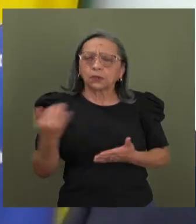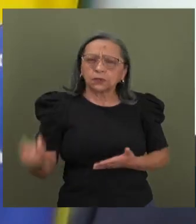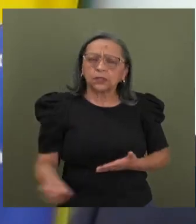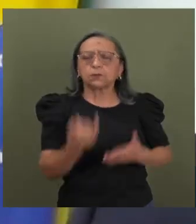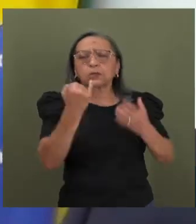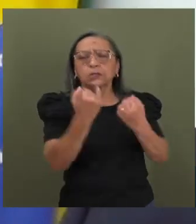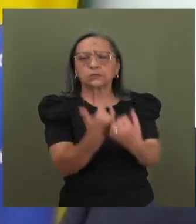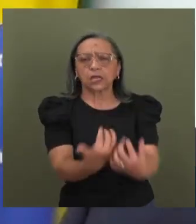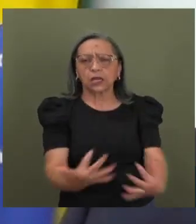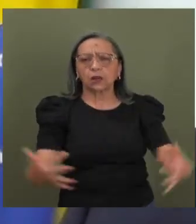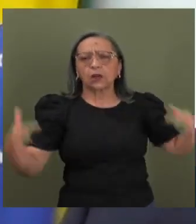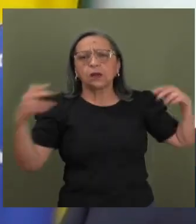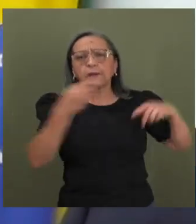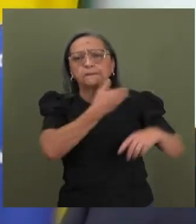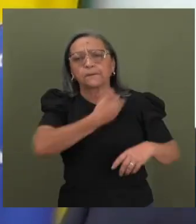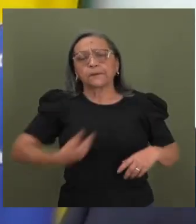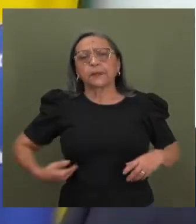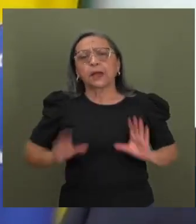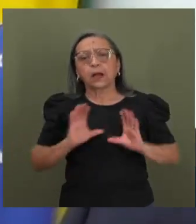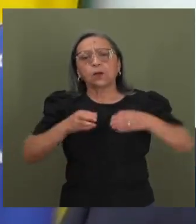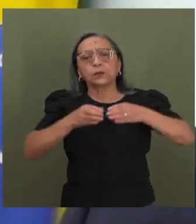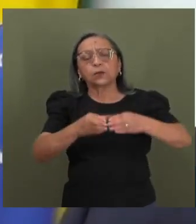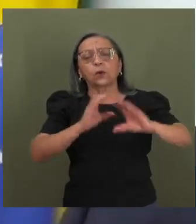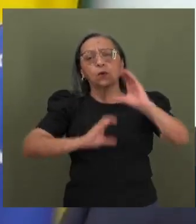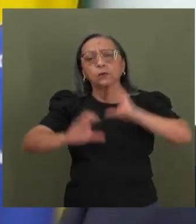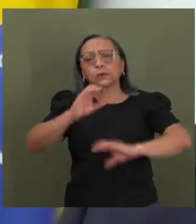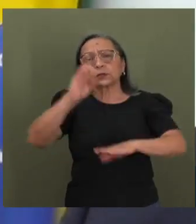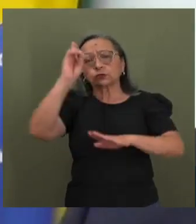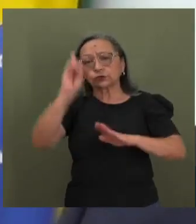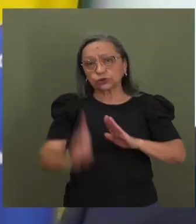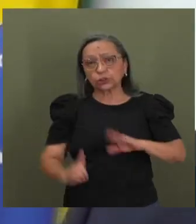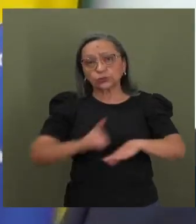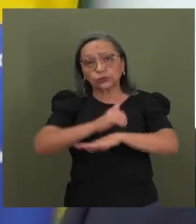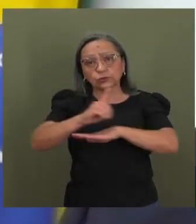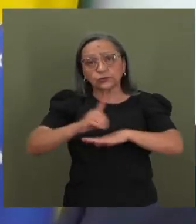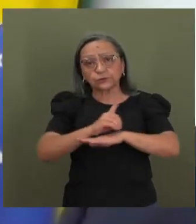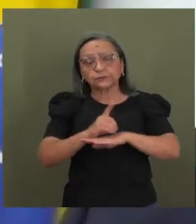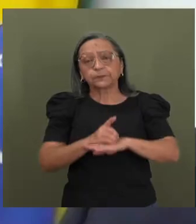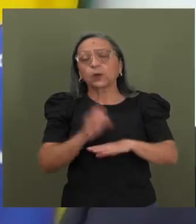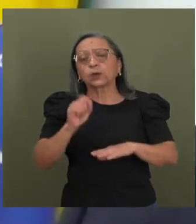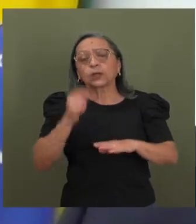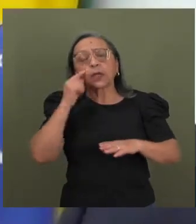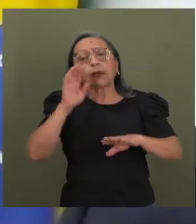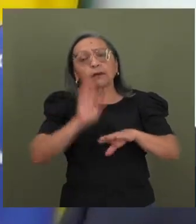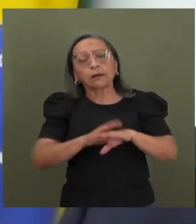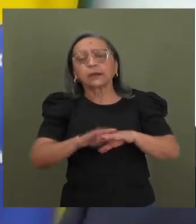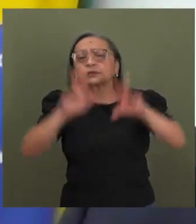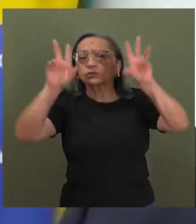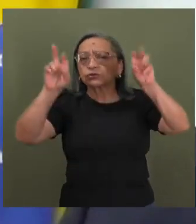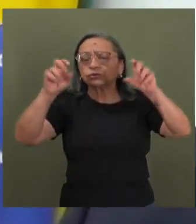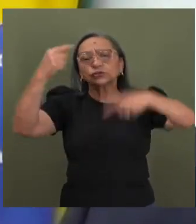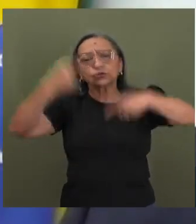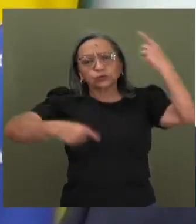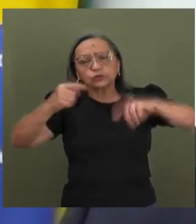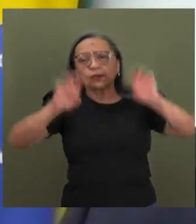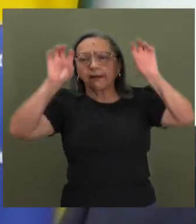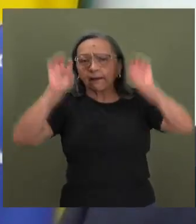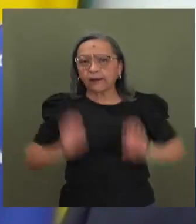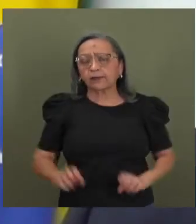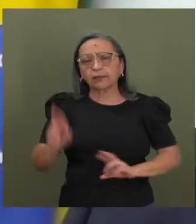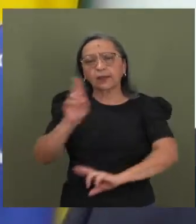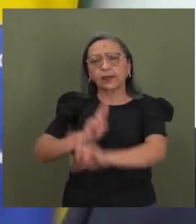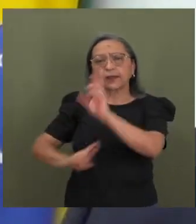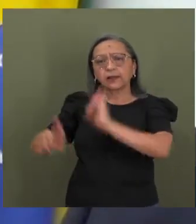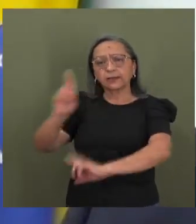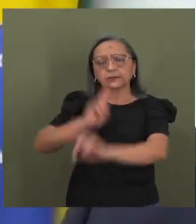audiência pública na Comissão de Comunicação e Direito Digital para discutir a ética na relação entre o poder